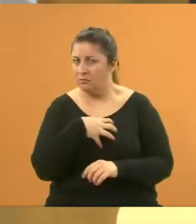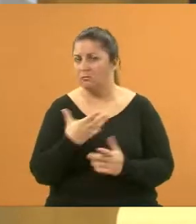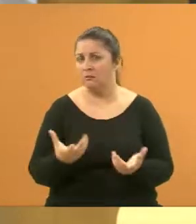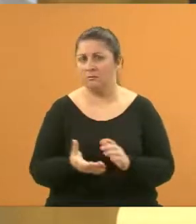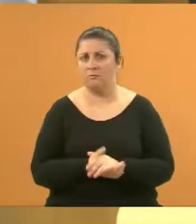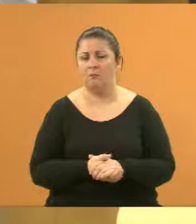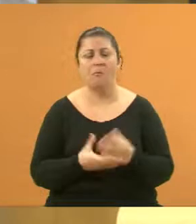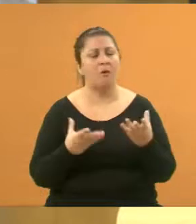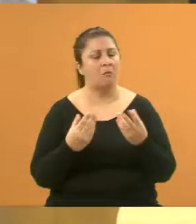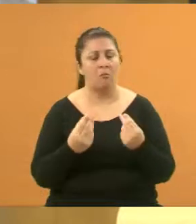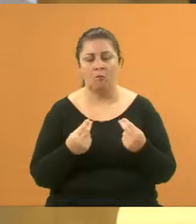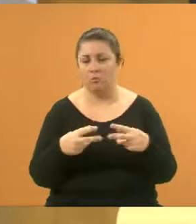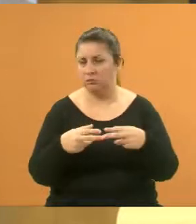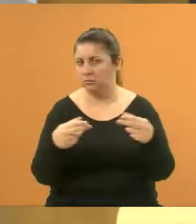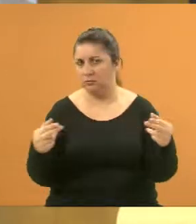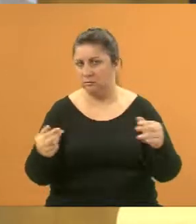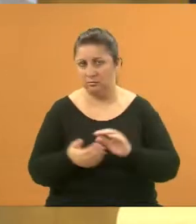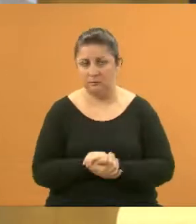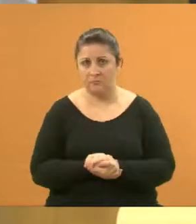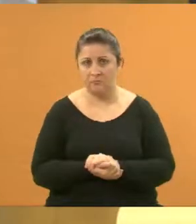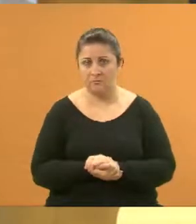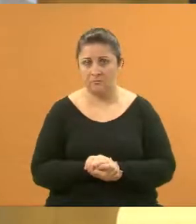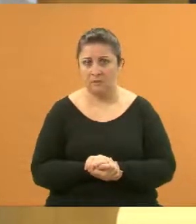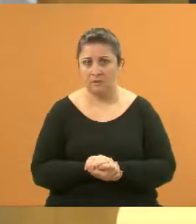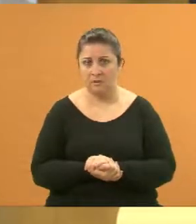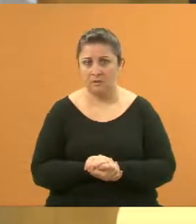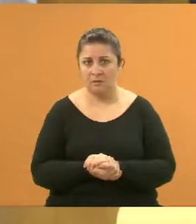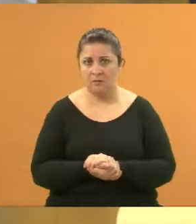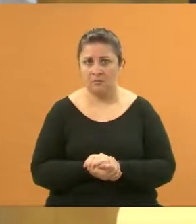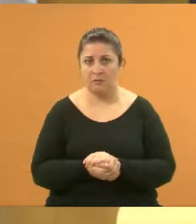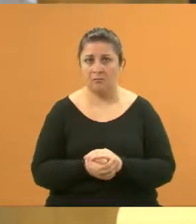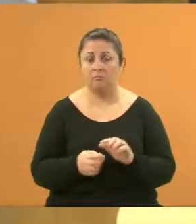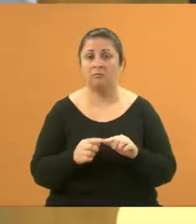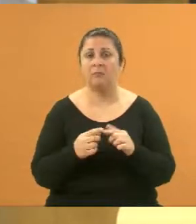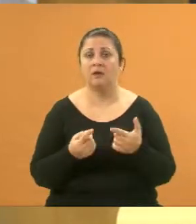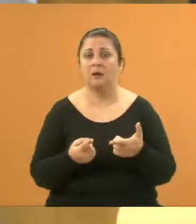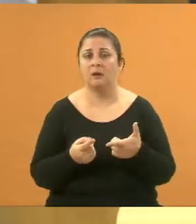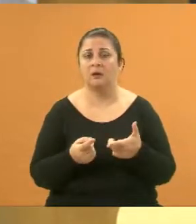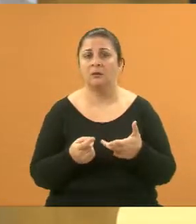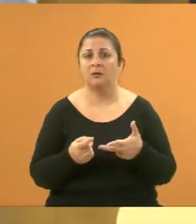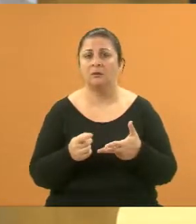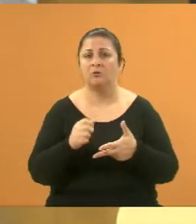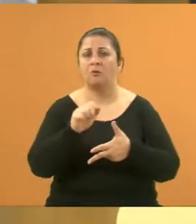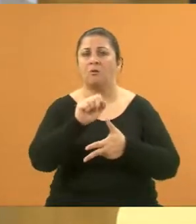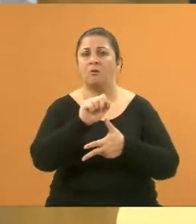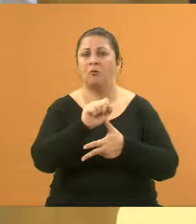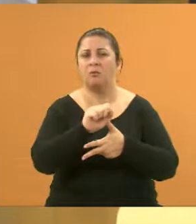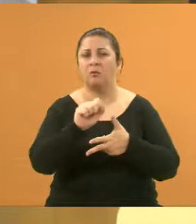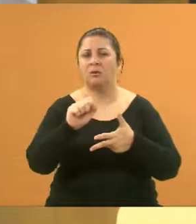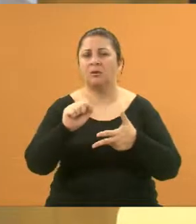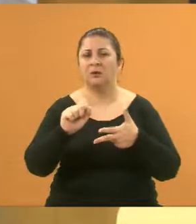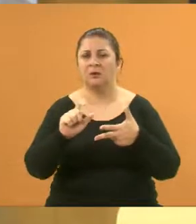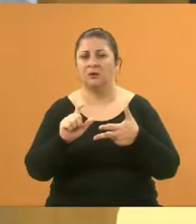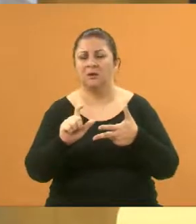e muitos, e o Poder Judiciário tem sido eficaz na cobrança